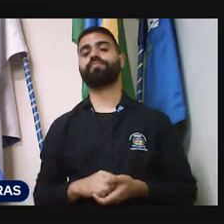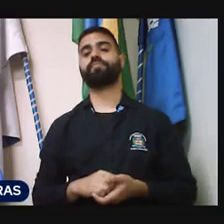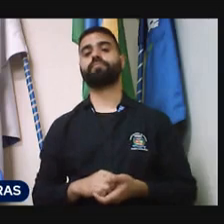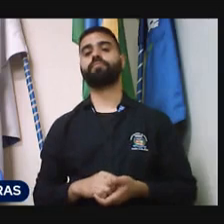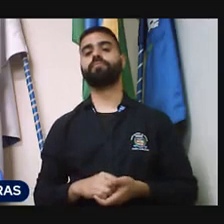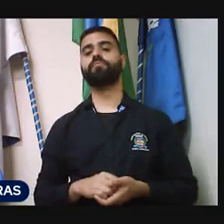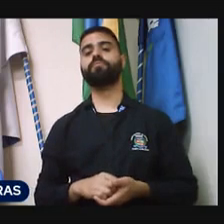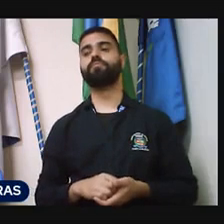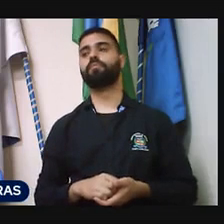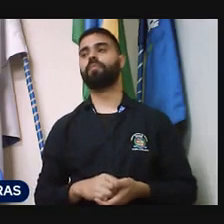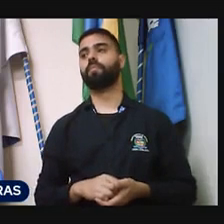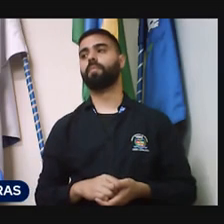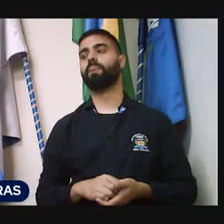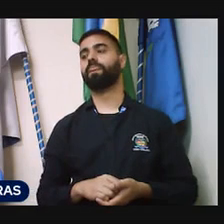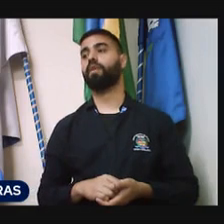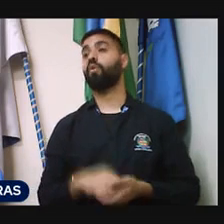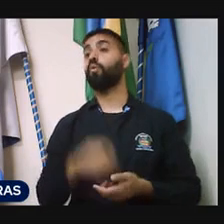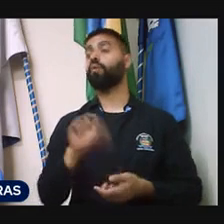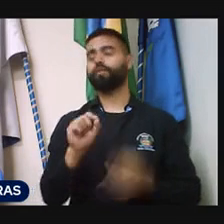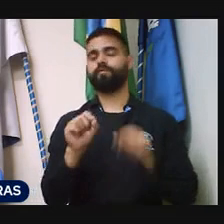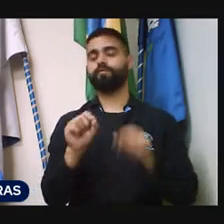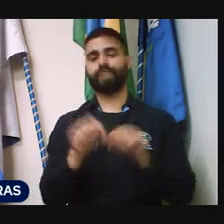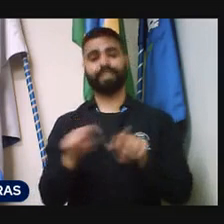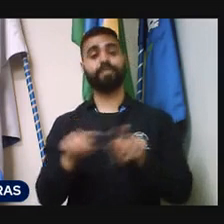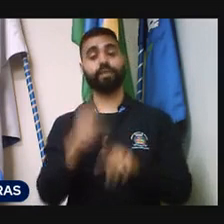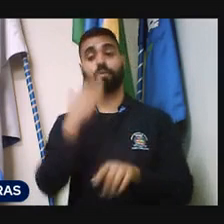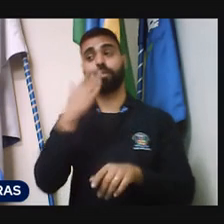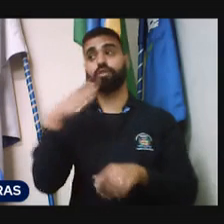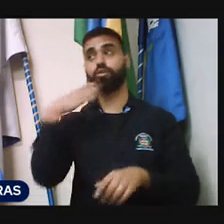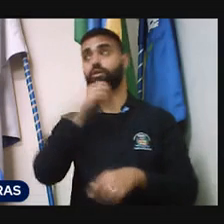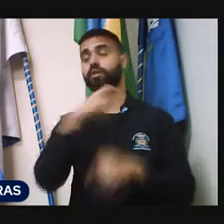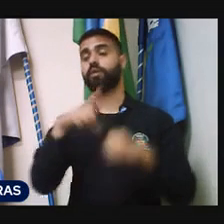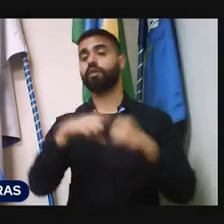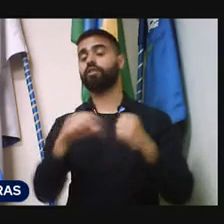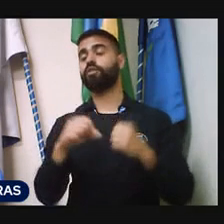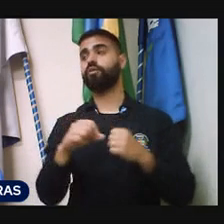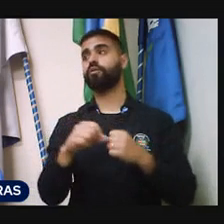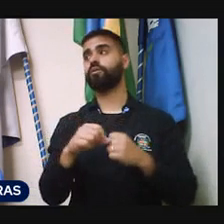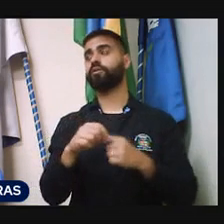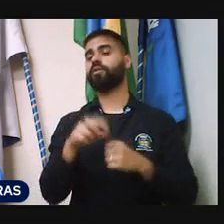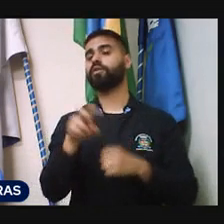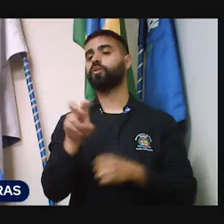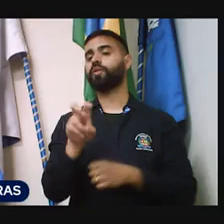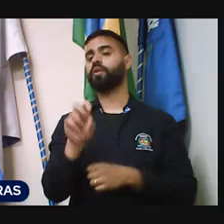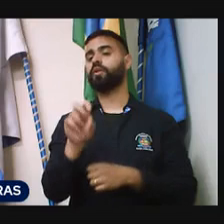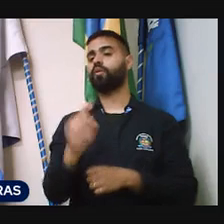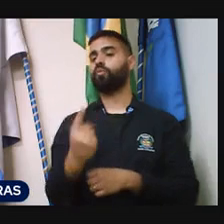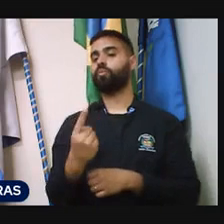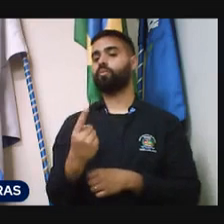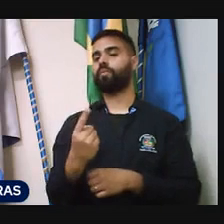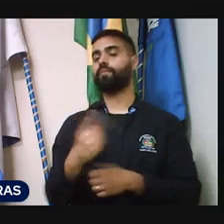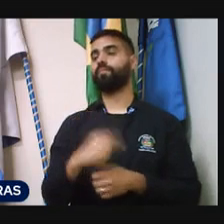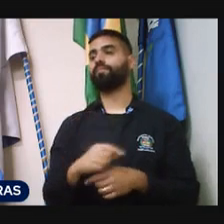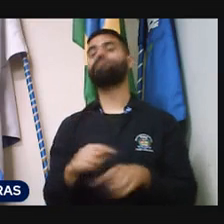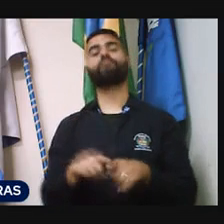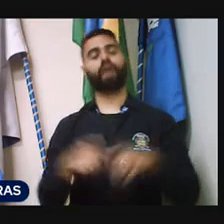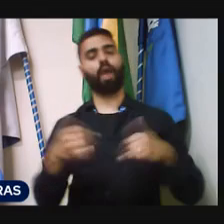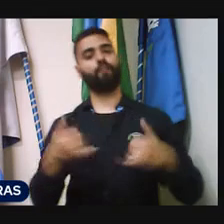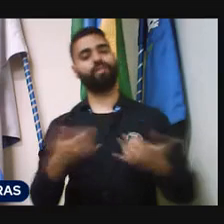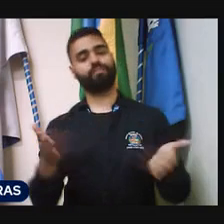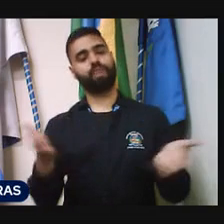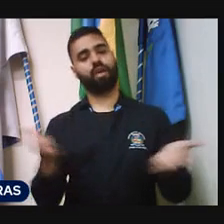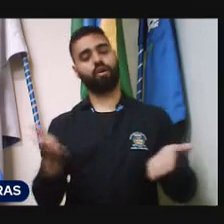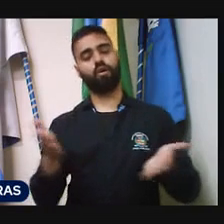conquistado as matérias de nosso município o que fazemos com pedido de urgência no artigo napa a 51 Aproveitamos a